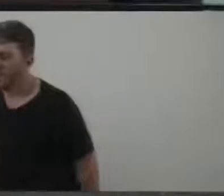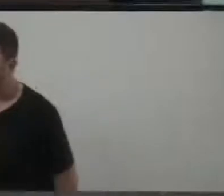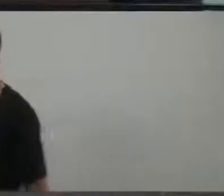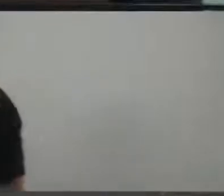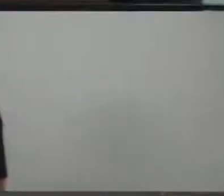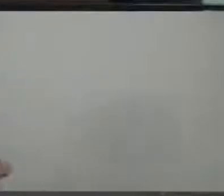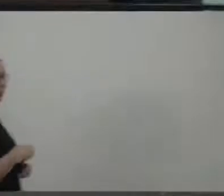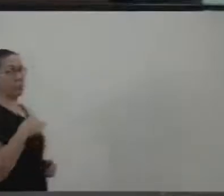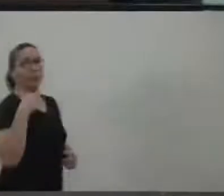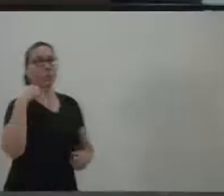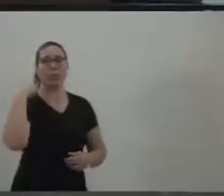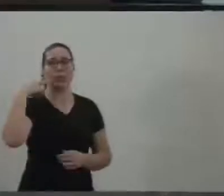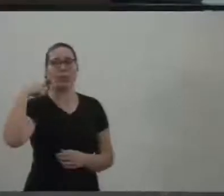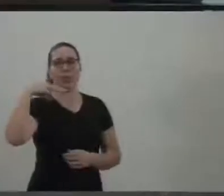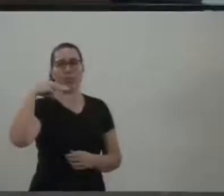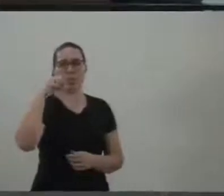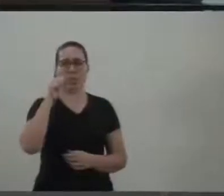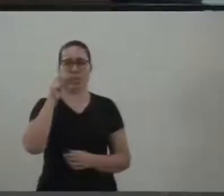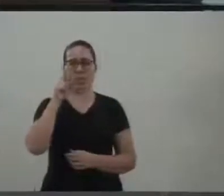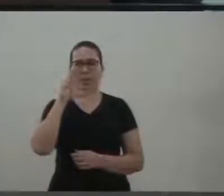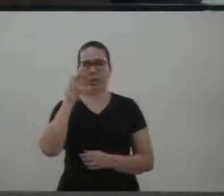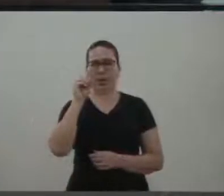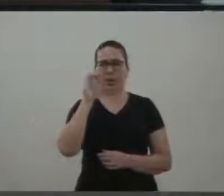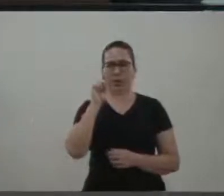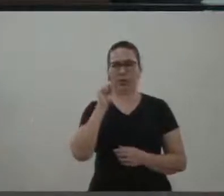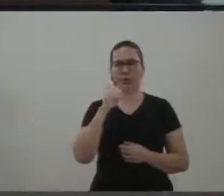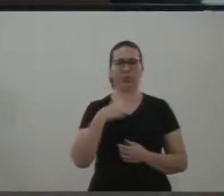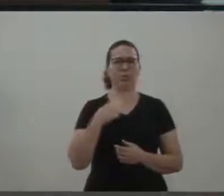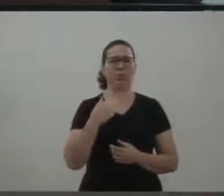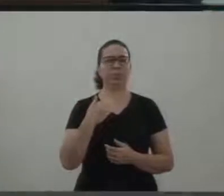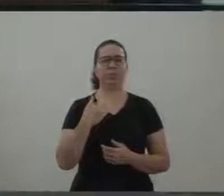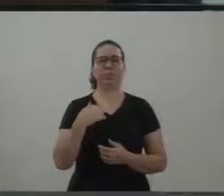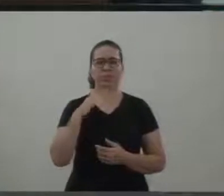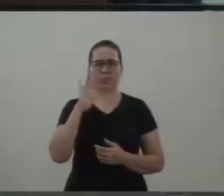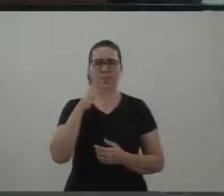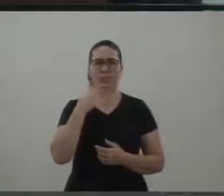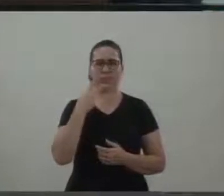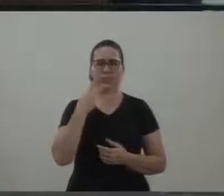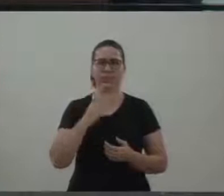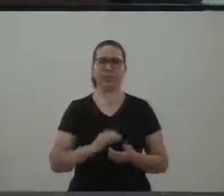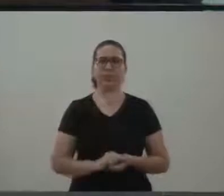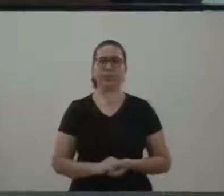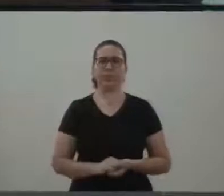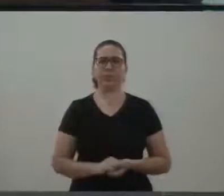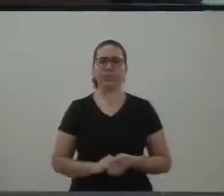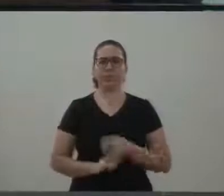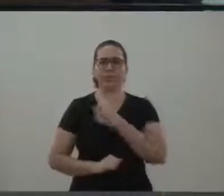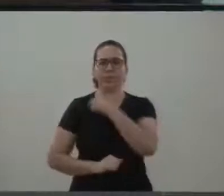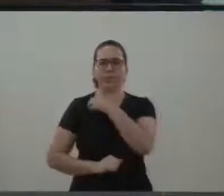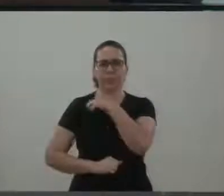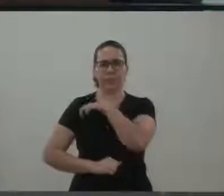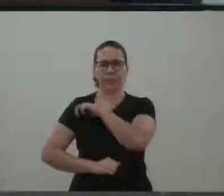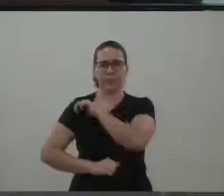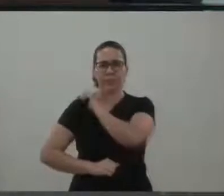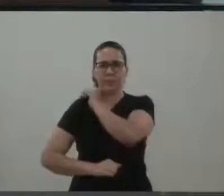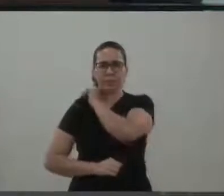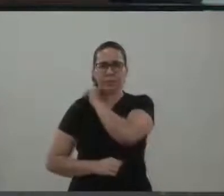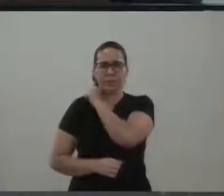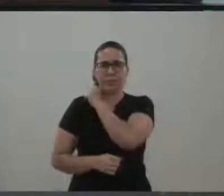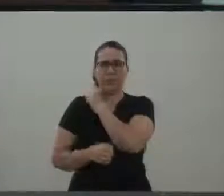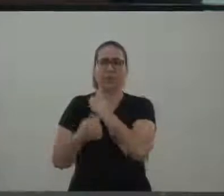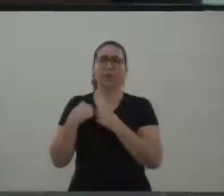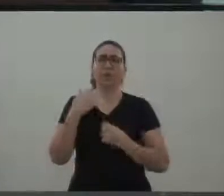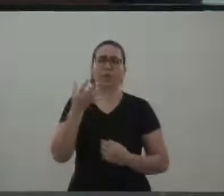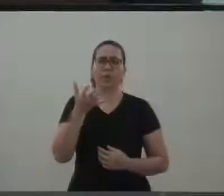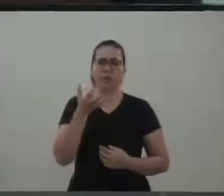Vereador Marcos Ferraz. Peço a palavra, senhor presidente. Com a palavra, vereador Marcos Ferraz. Senhor presidente,